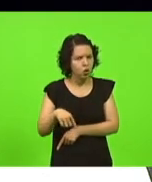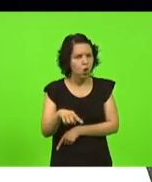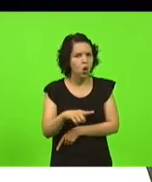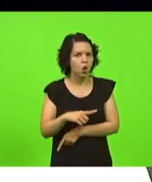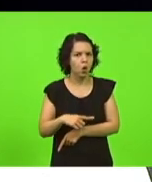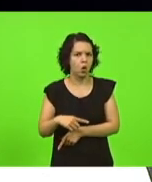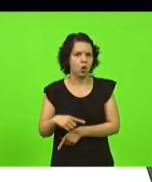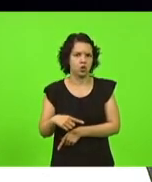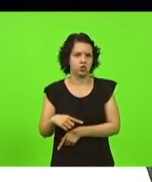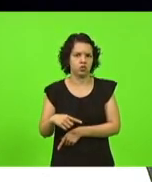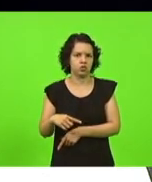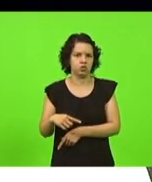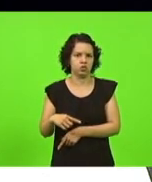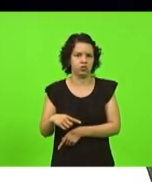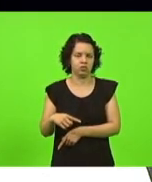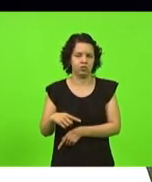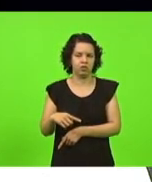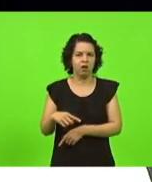torcida,